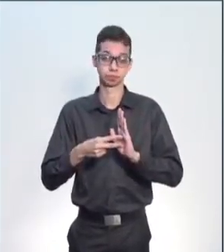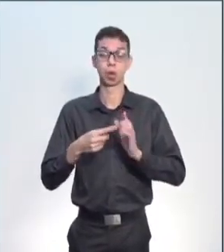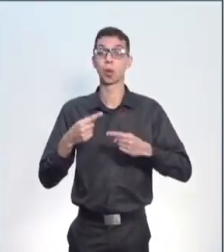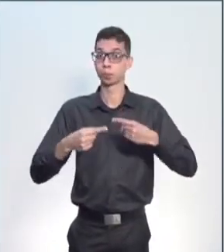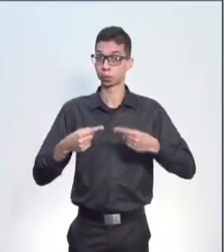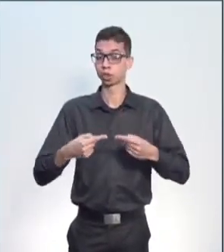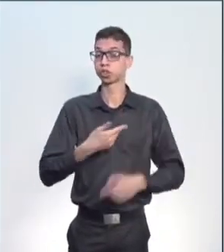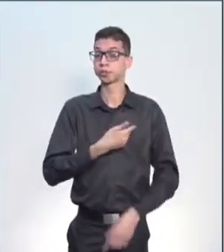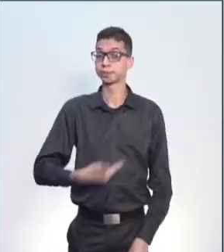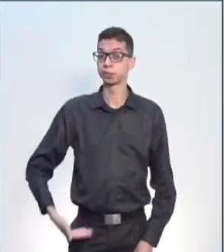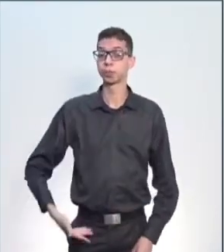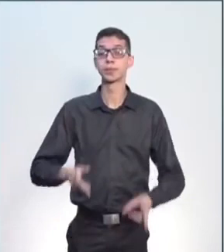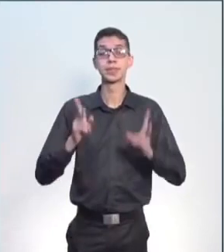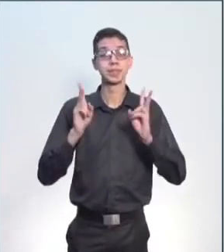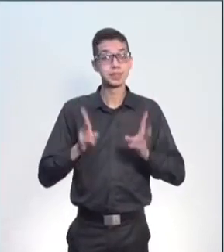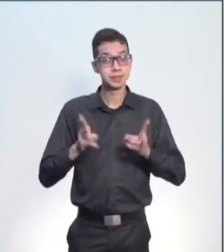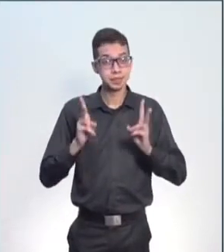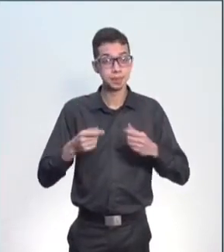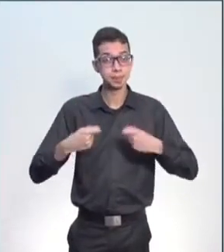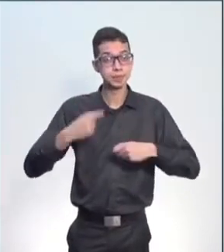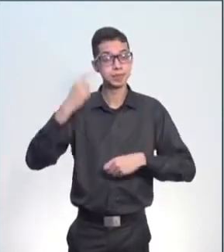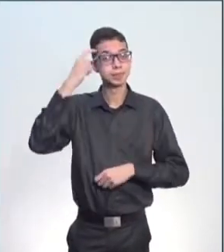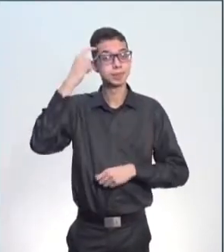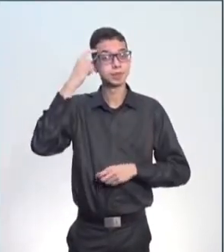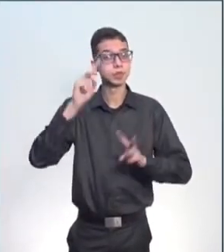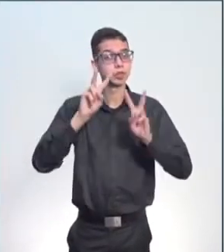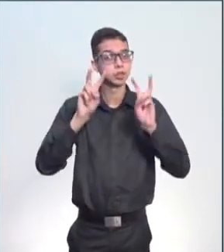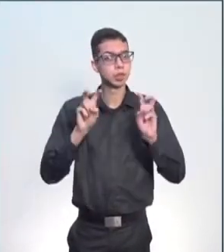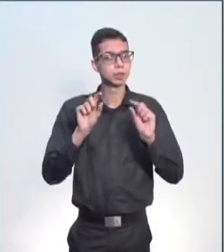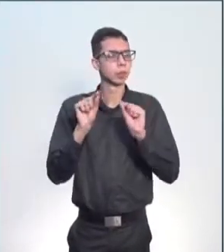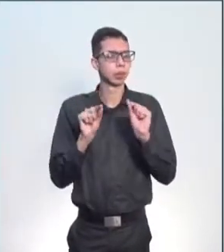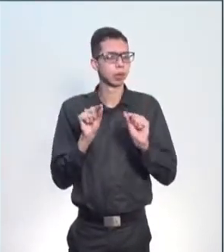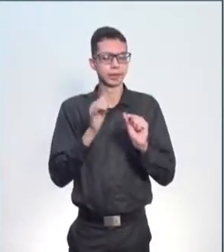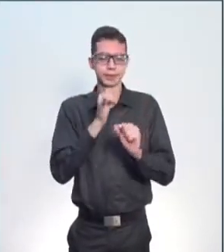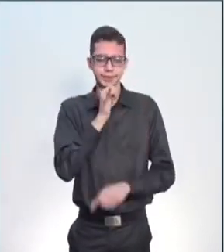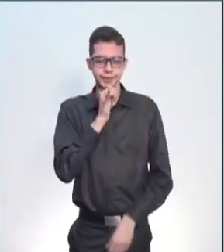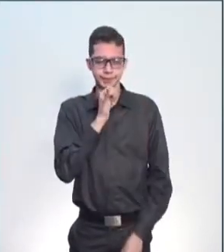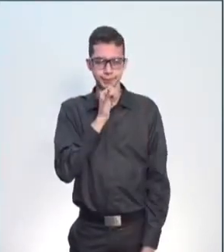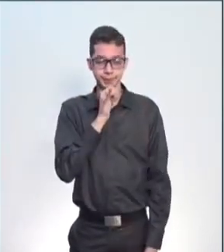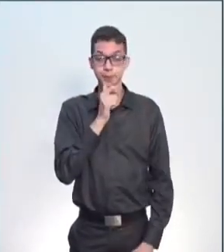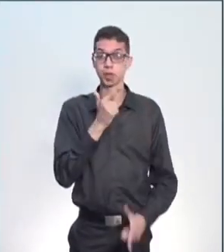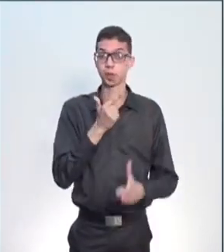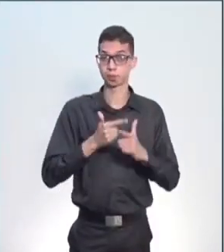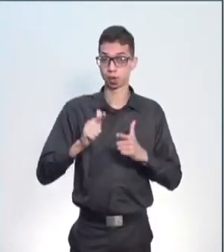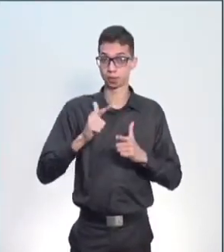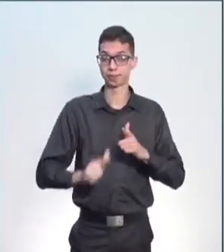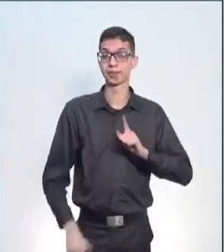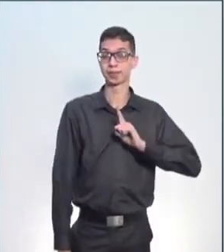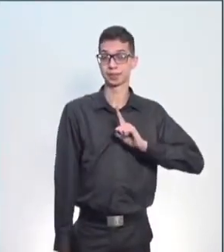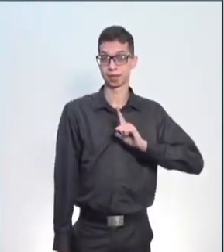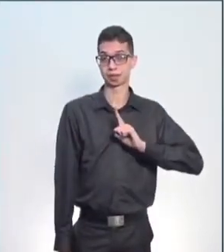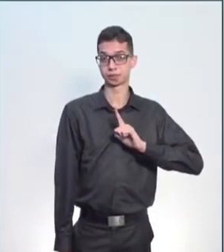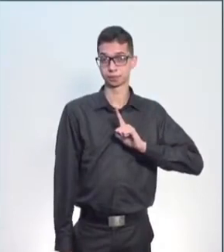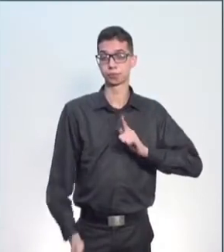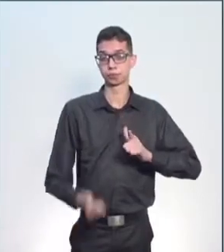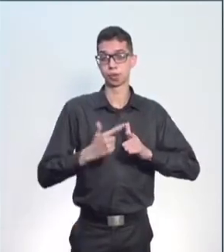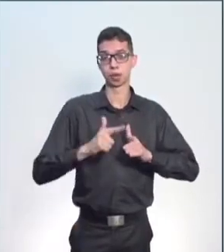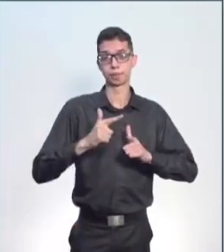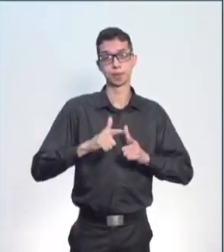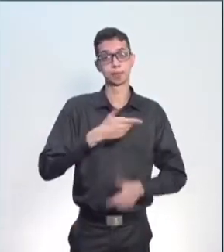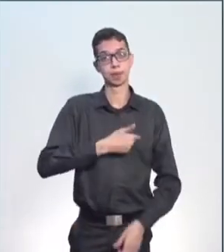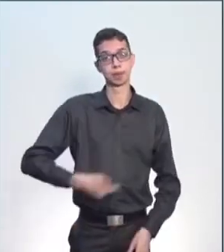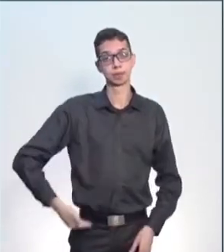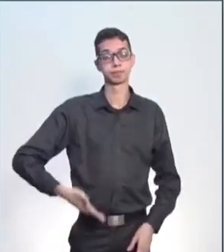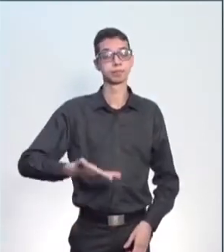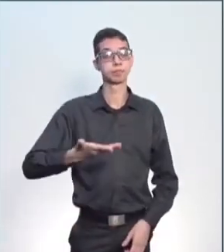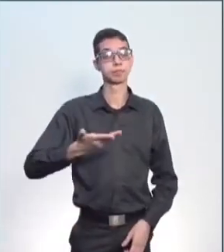pública, ela sempre tem que ser pensada pelo seguinte viés. Né? A gente tem um problema, que é um problema público. Lembra lá